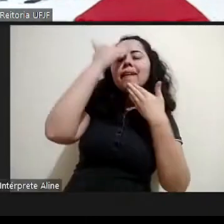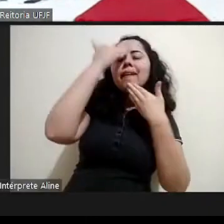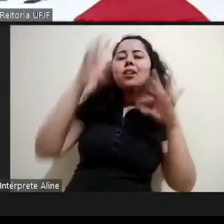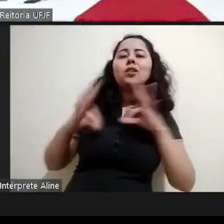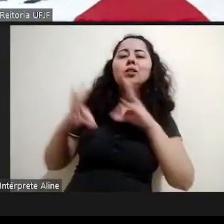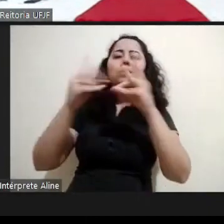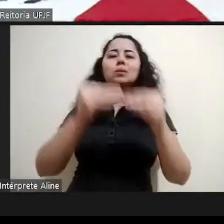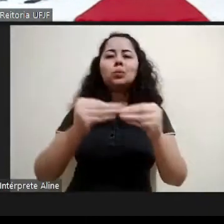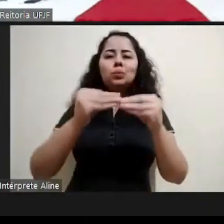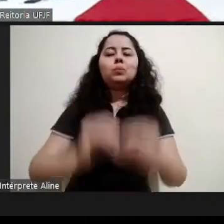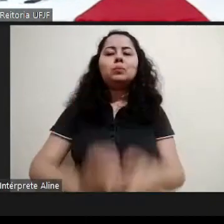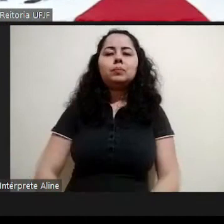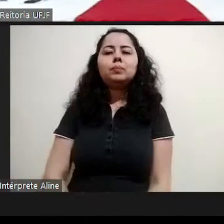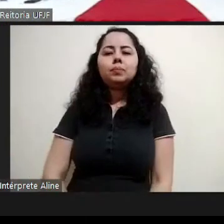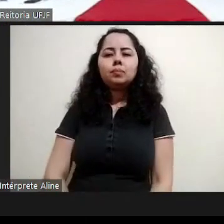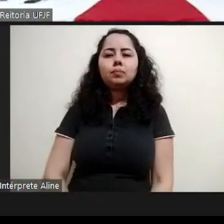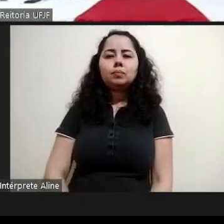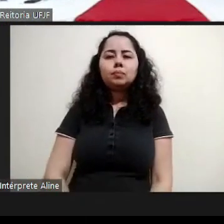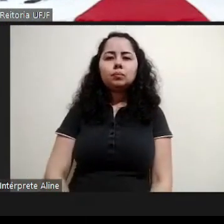obrigado,